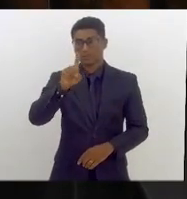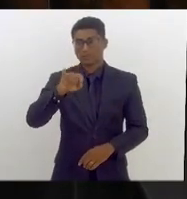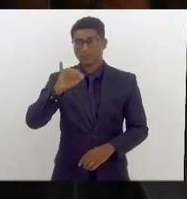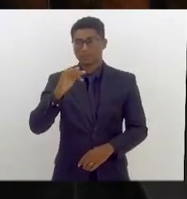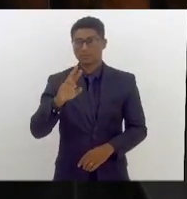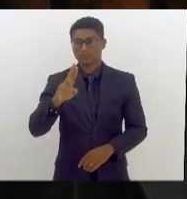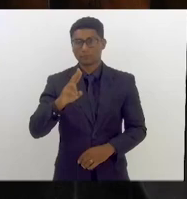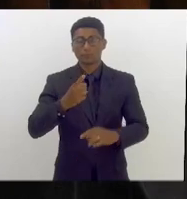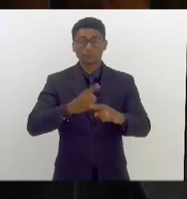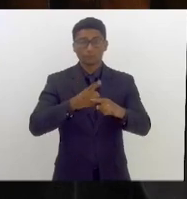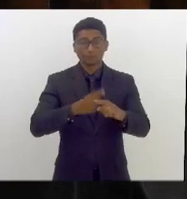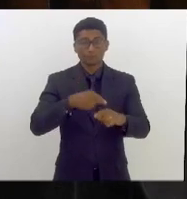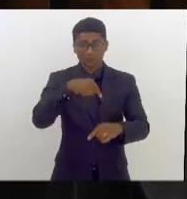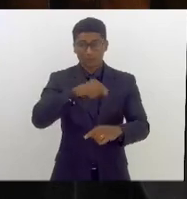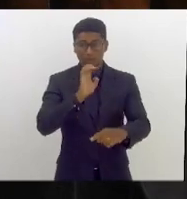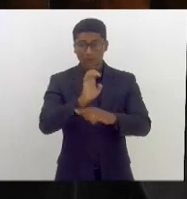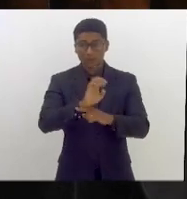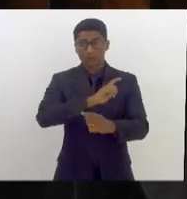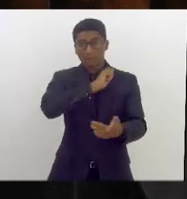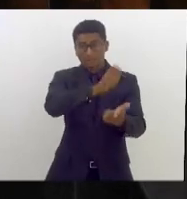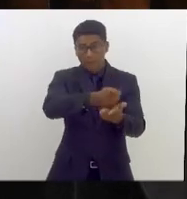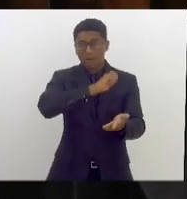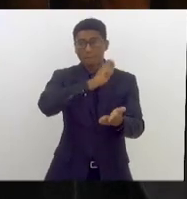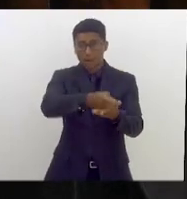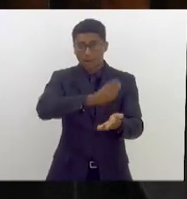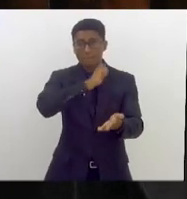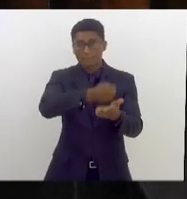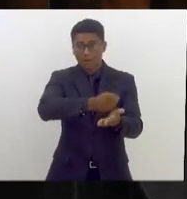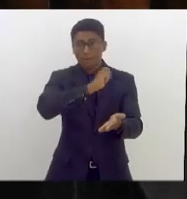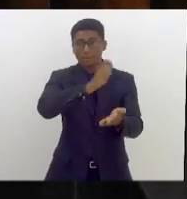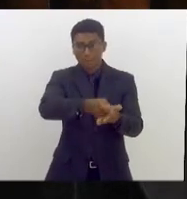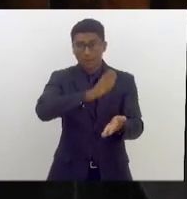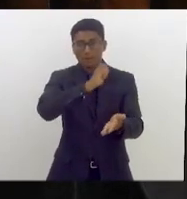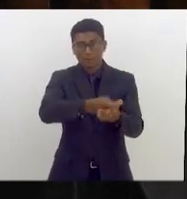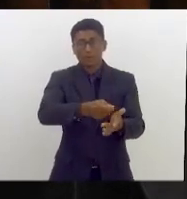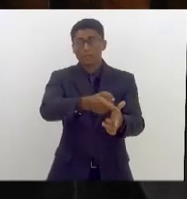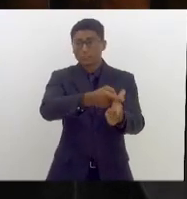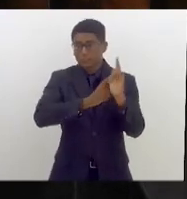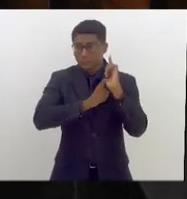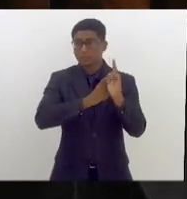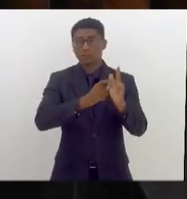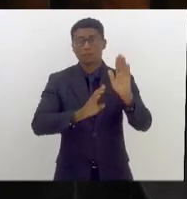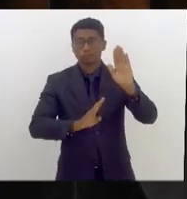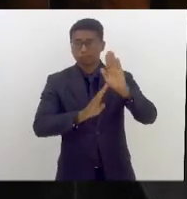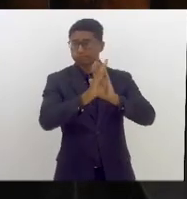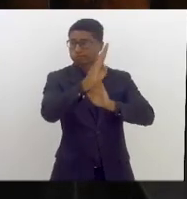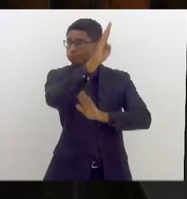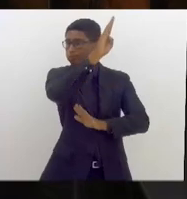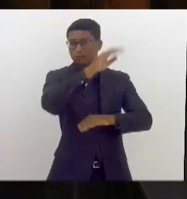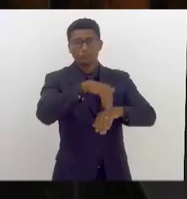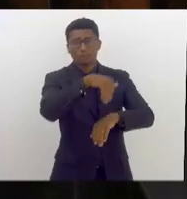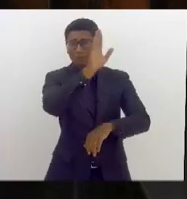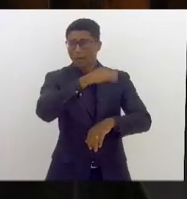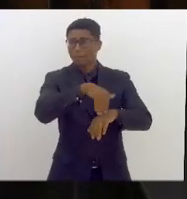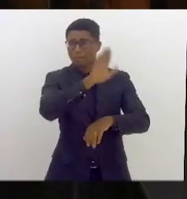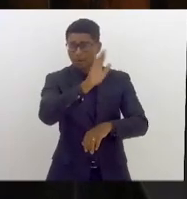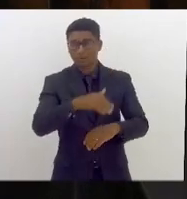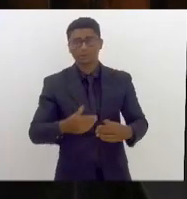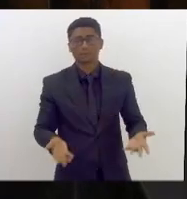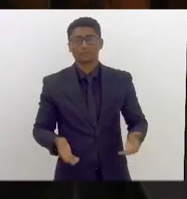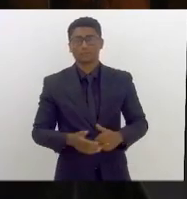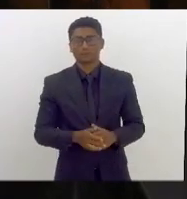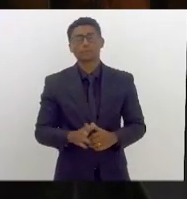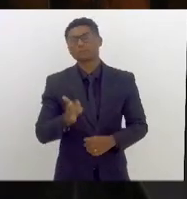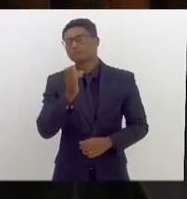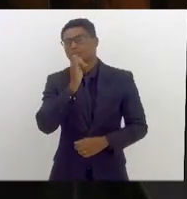mais o Estado deve. Mais paga, mais deve. Mais paga, mais deve. Se não, vejamos. Traduzir isso aqui em